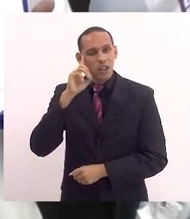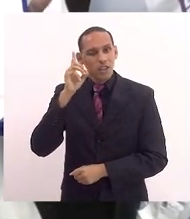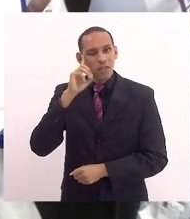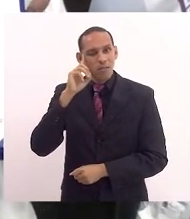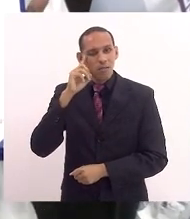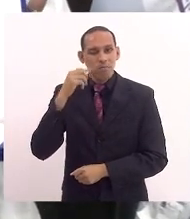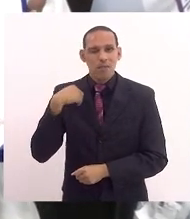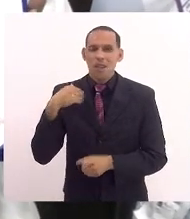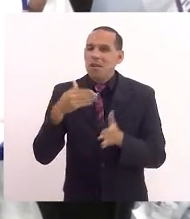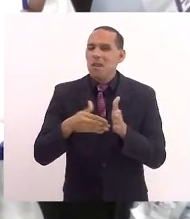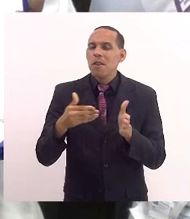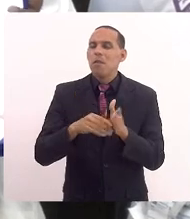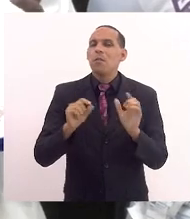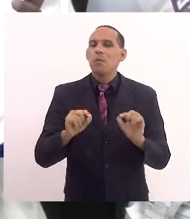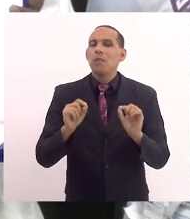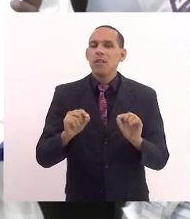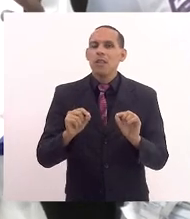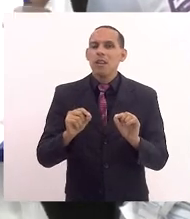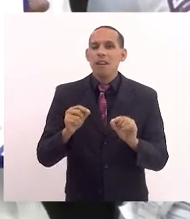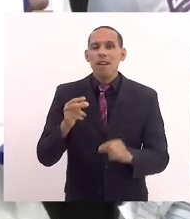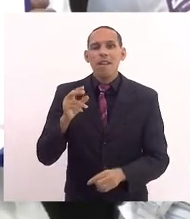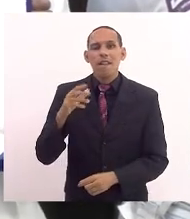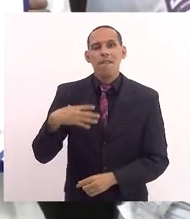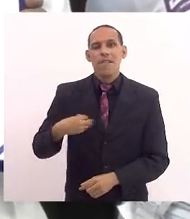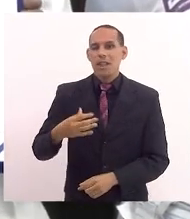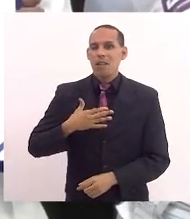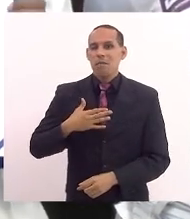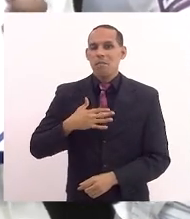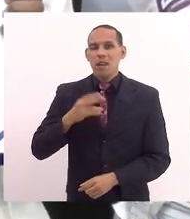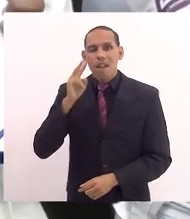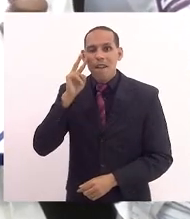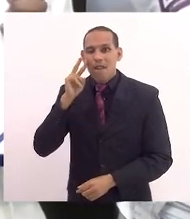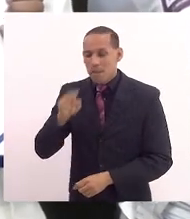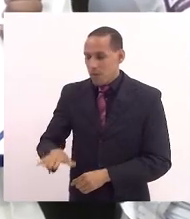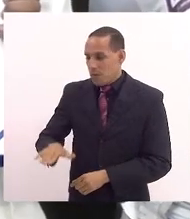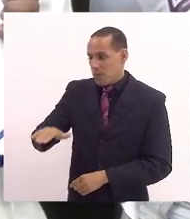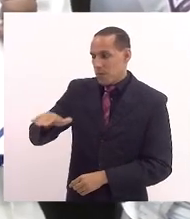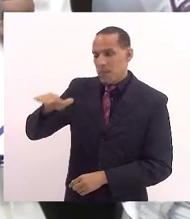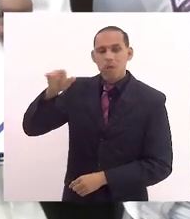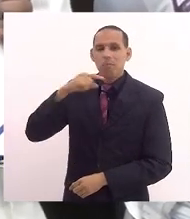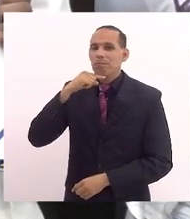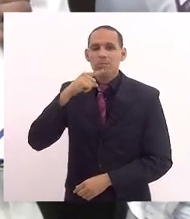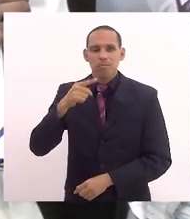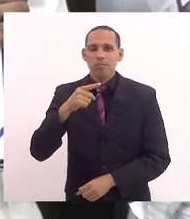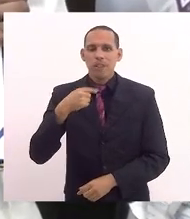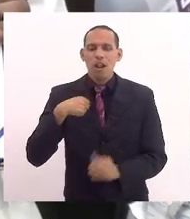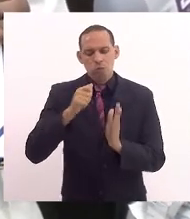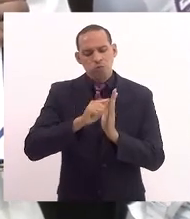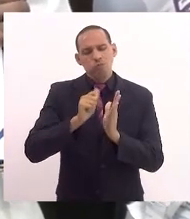Eu fui impedido, por exemplo, de acompanhar o crescimento da minha filha Flor. E como eu escrevi, no